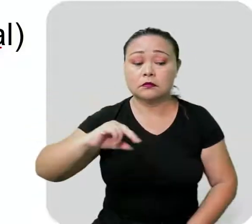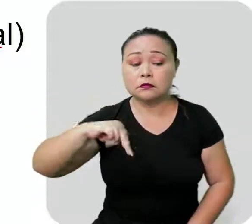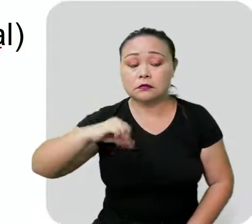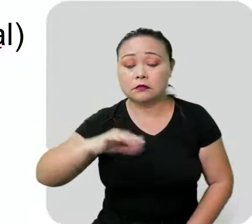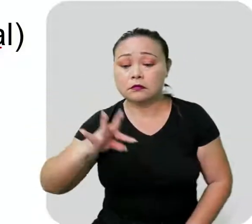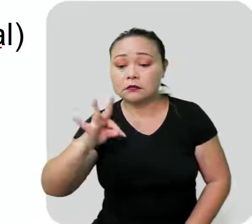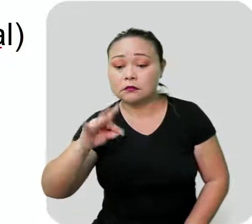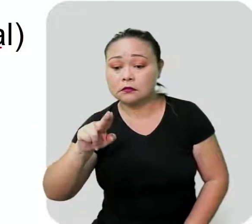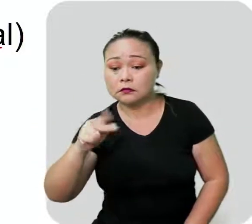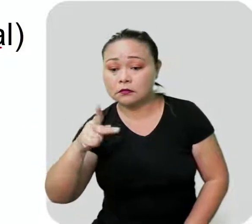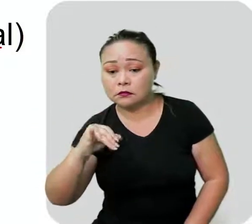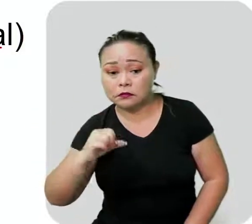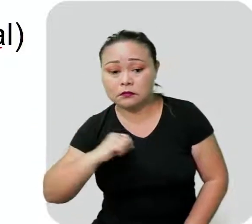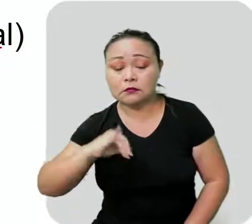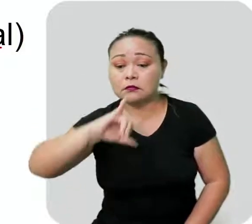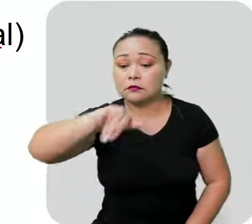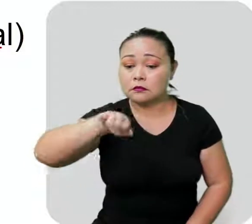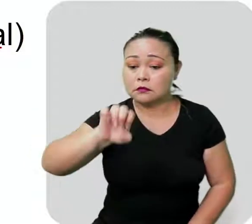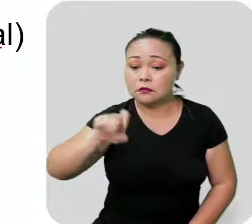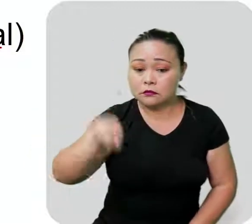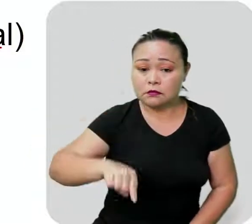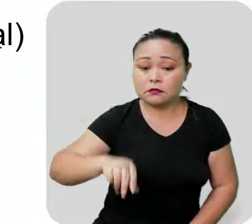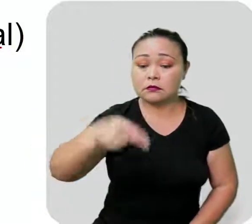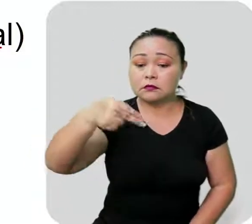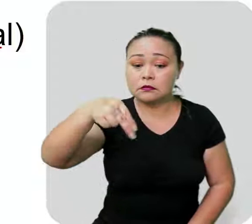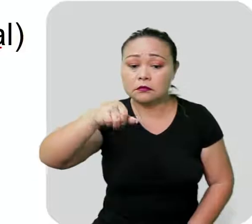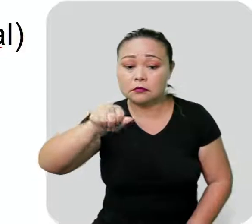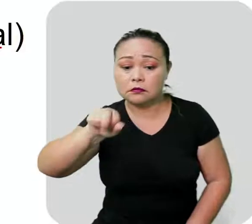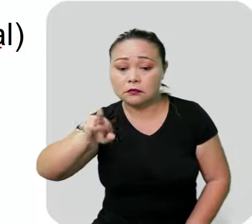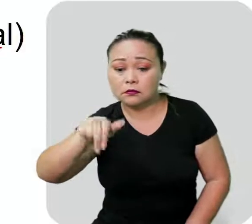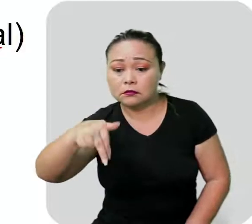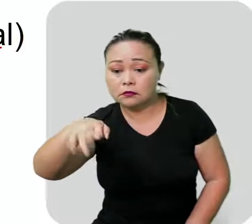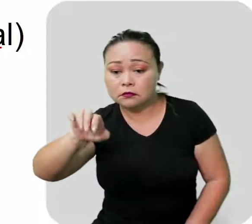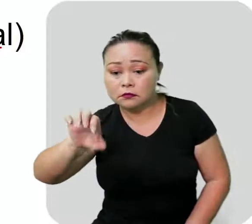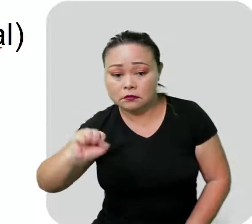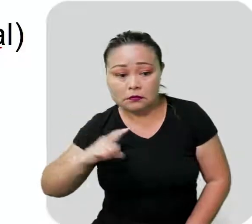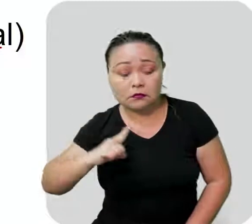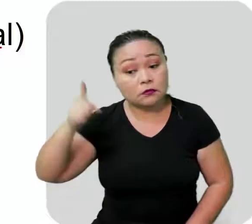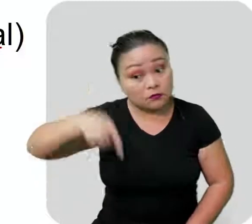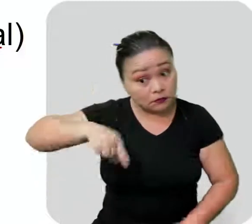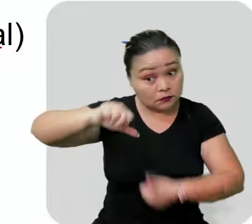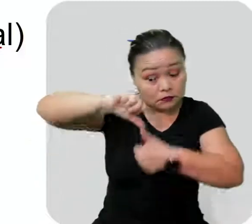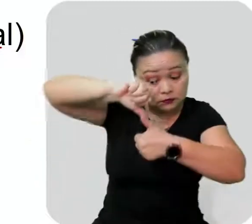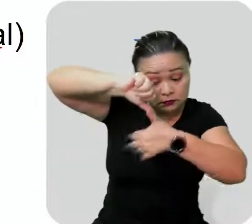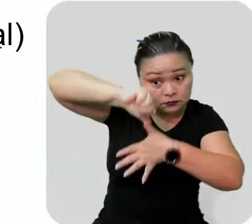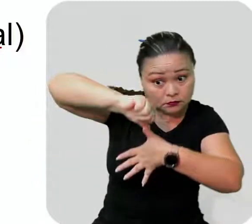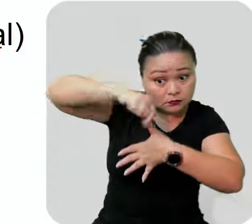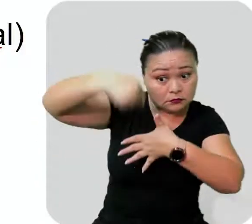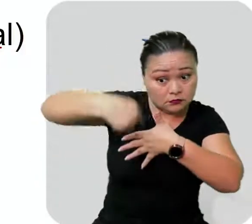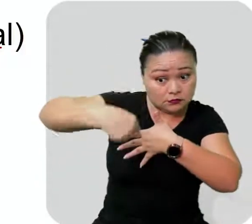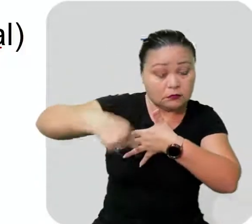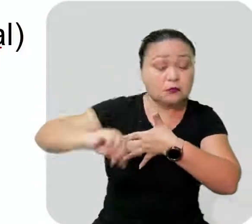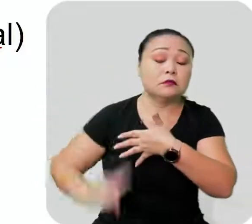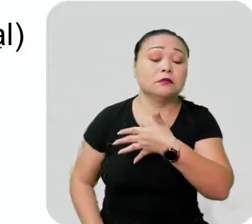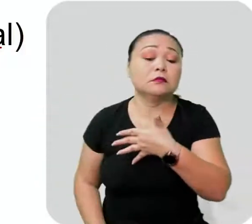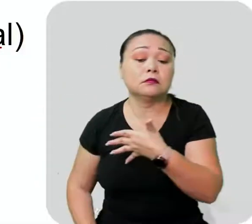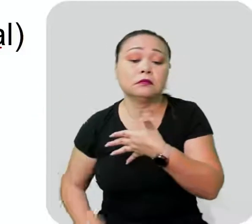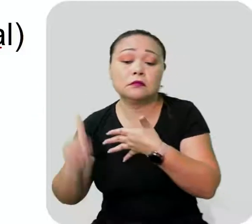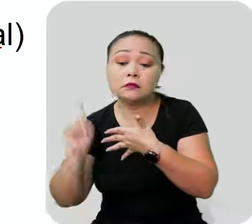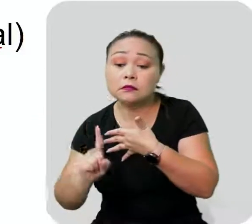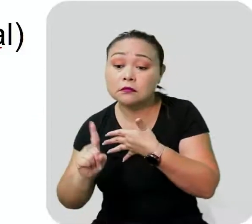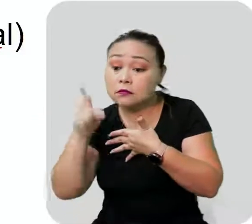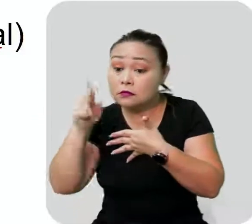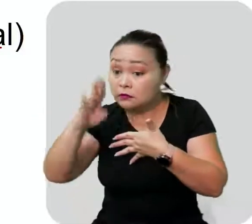zikas estúpido G ensinar o aqueles e se encontram aqui na América do Sul eu digo salto principais